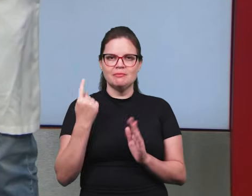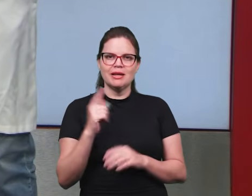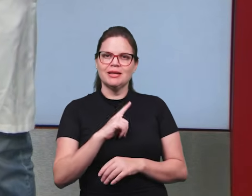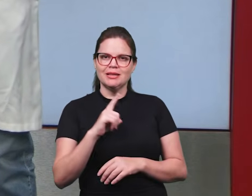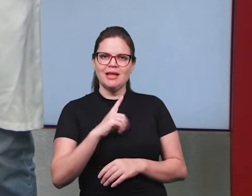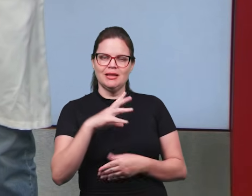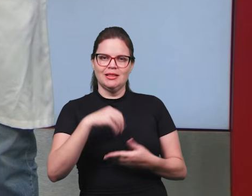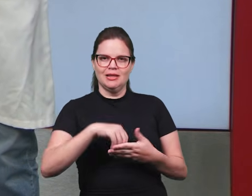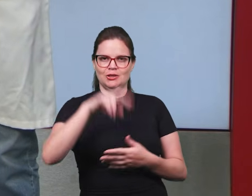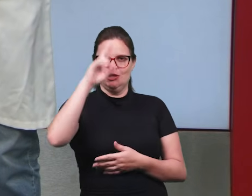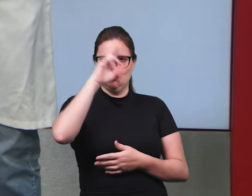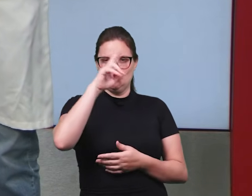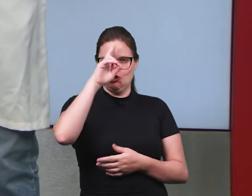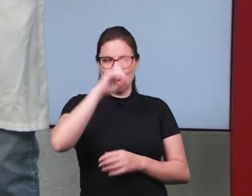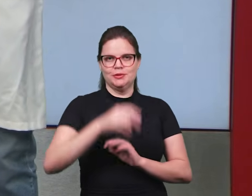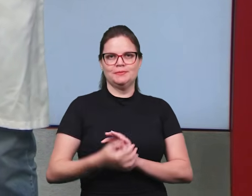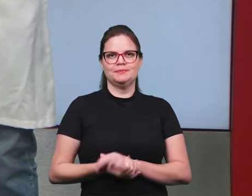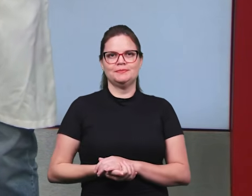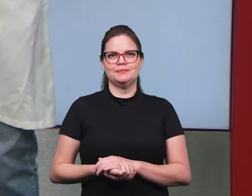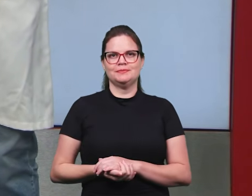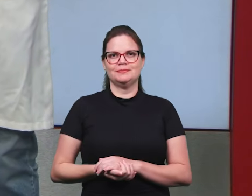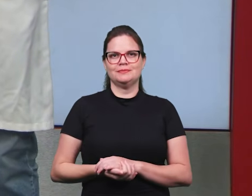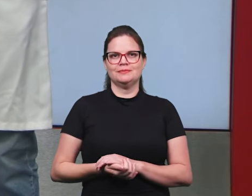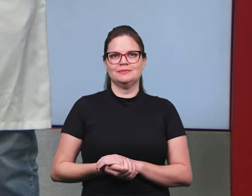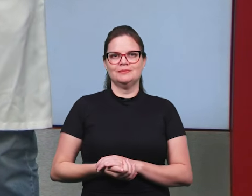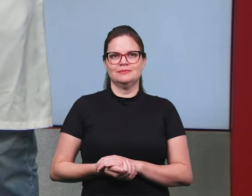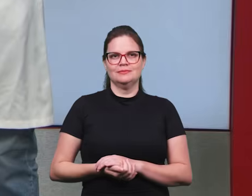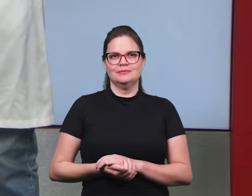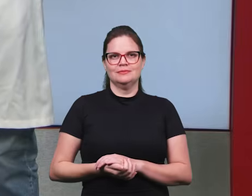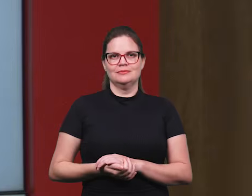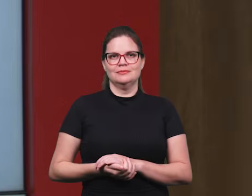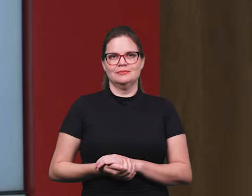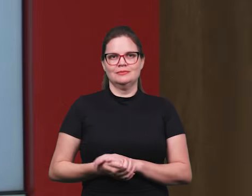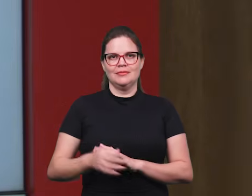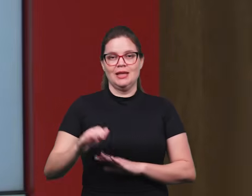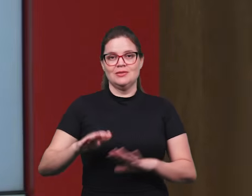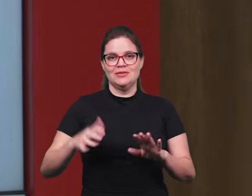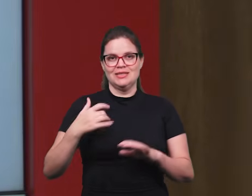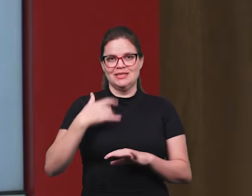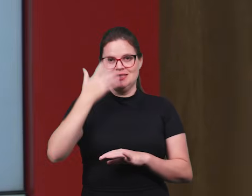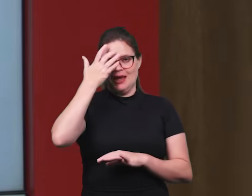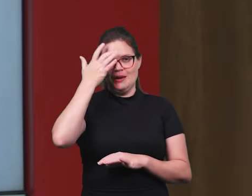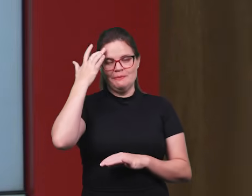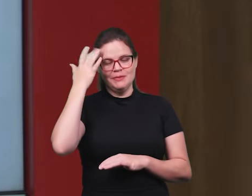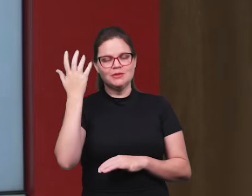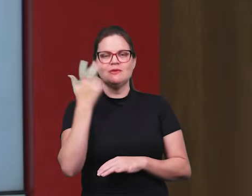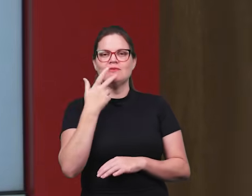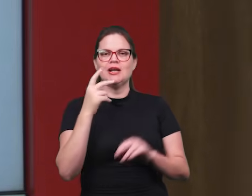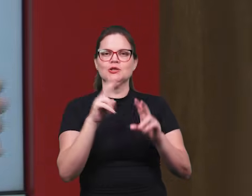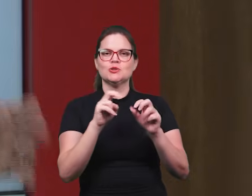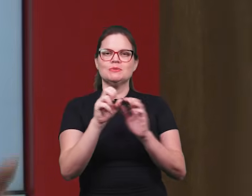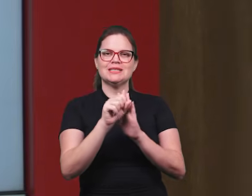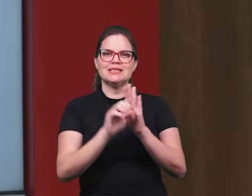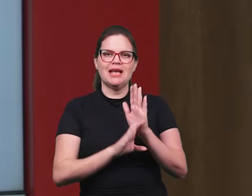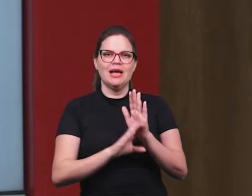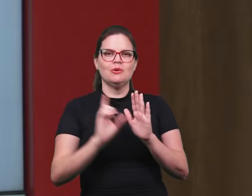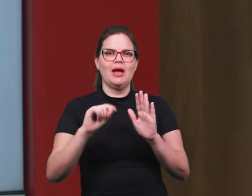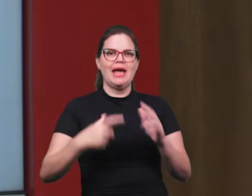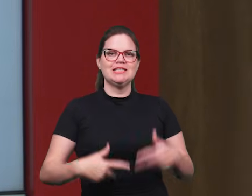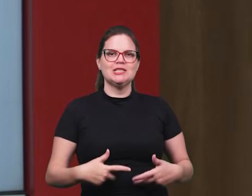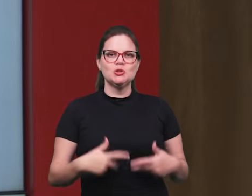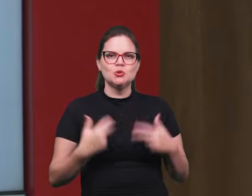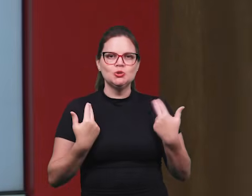história, né, Hudson? Exatamente. Então, as pessoas relembram os séculos dos cirurgiões. Nós médicos falamos, primeiro